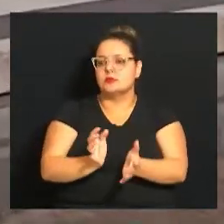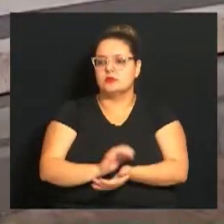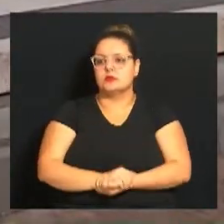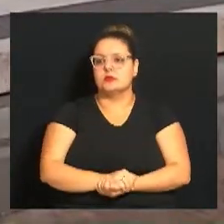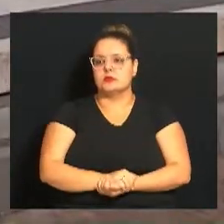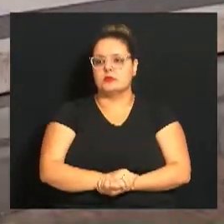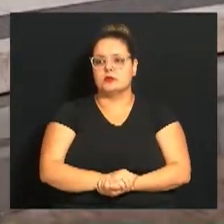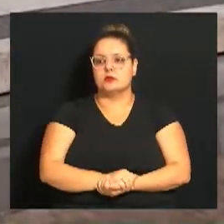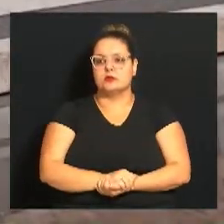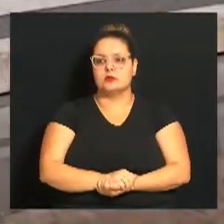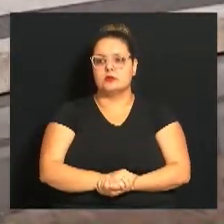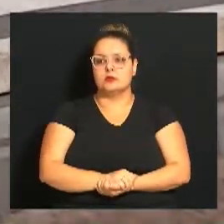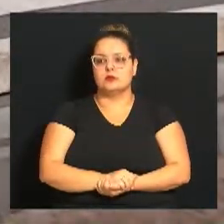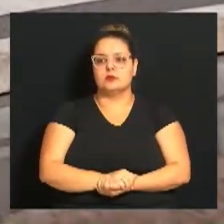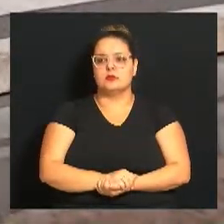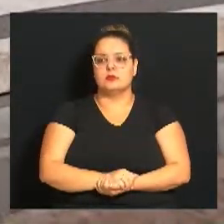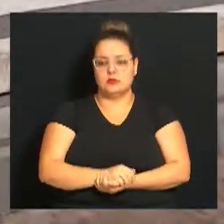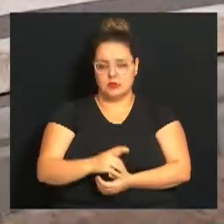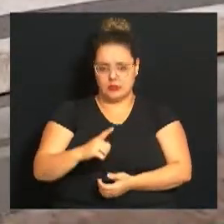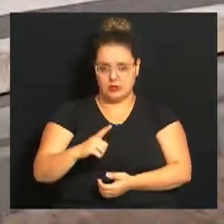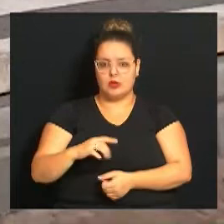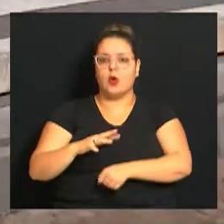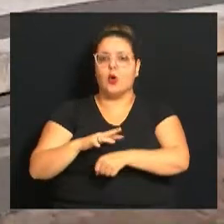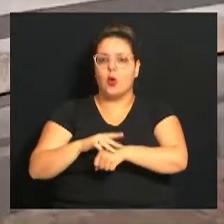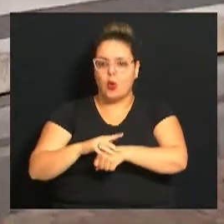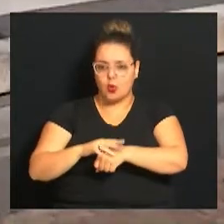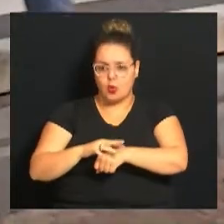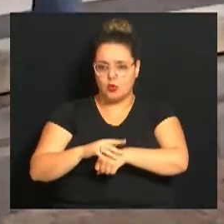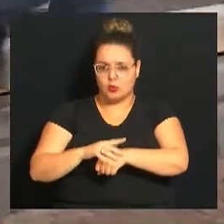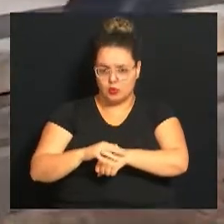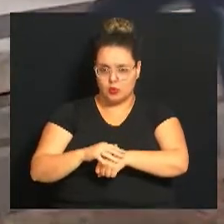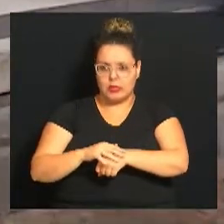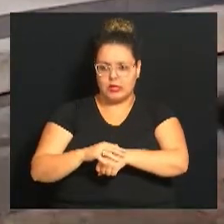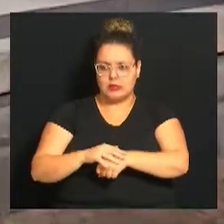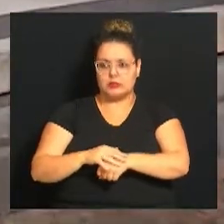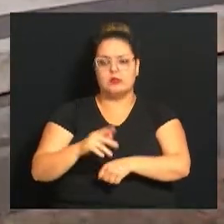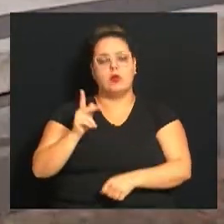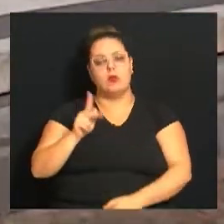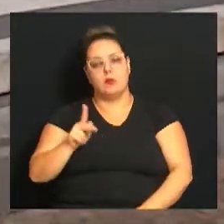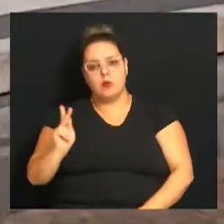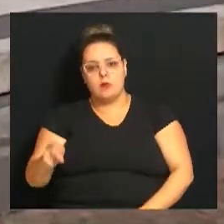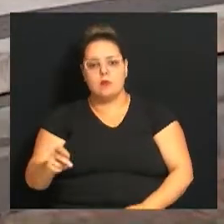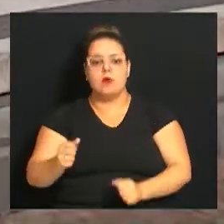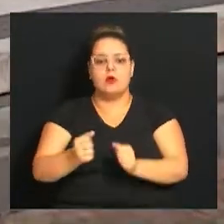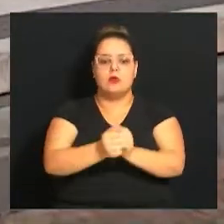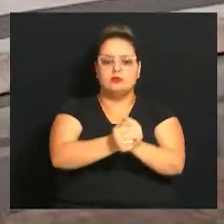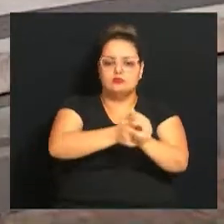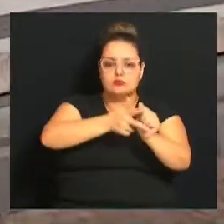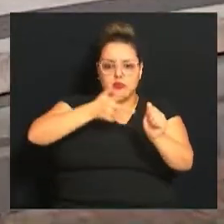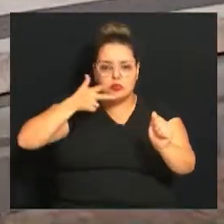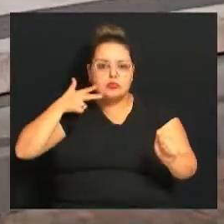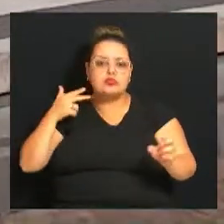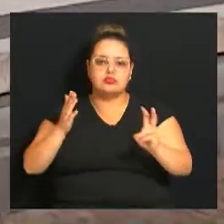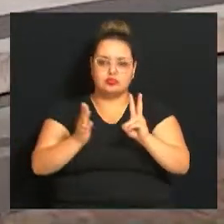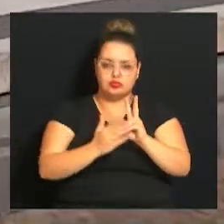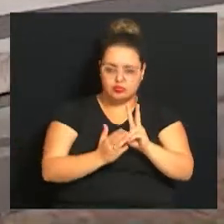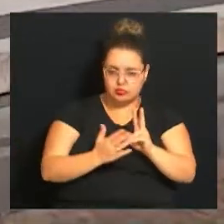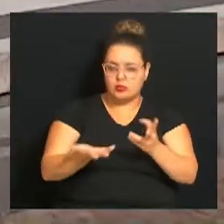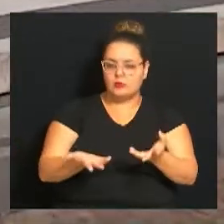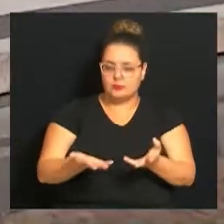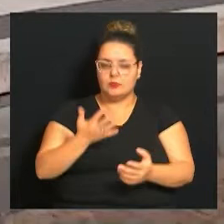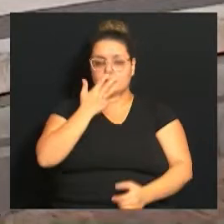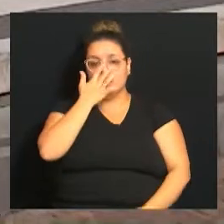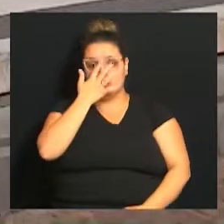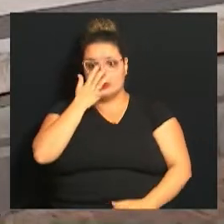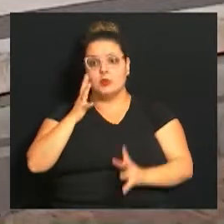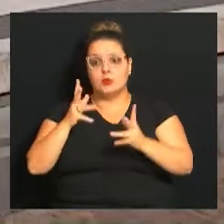ter com comorbidades, né, entrando agora para vacinação também, professores, indígenas, então essa população também vai ser